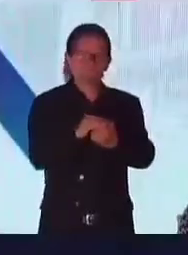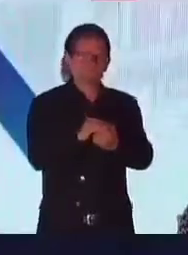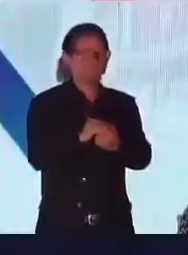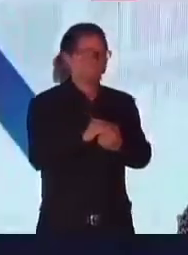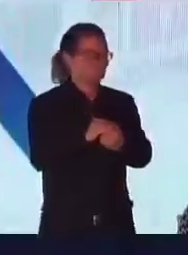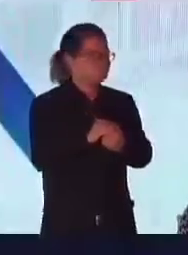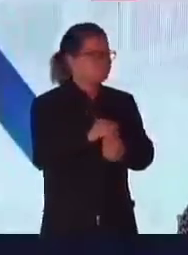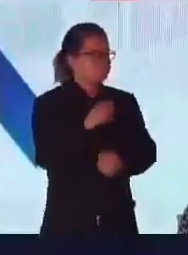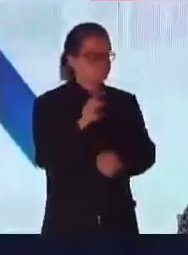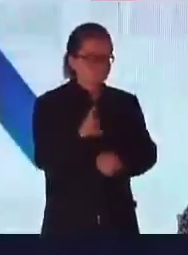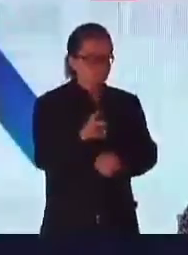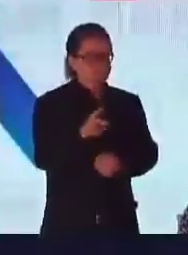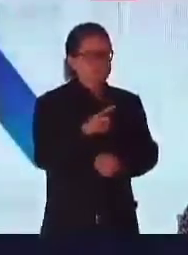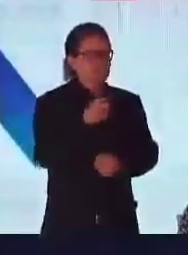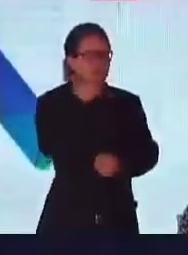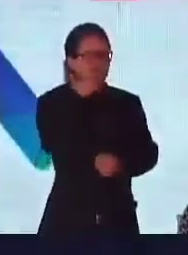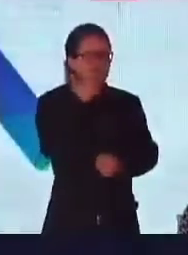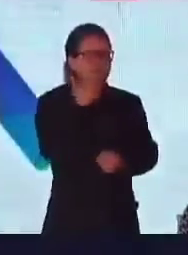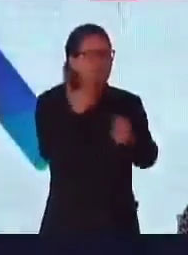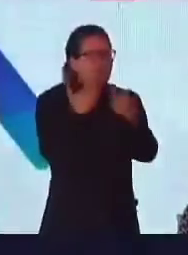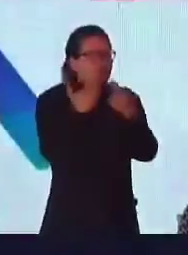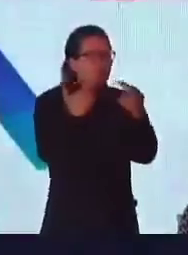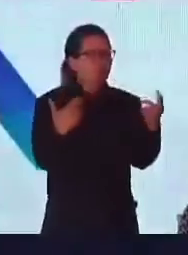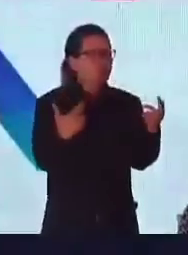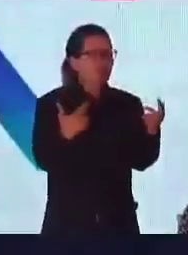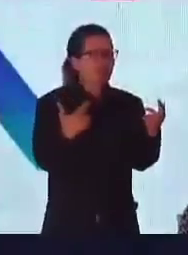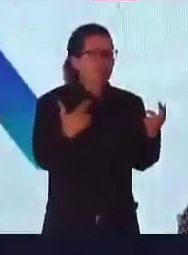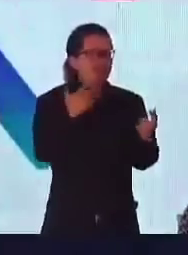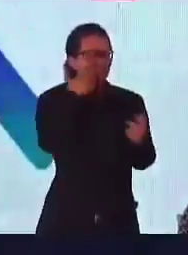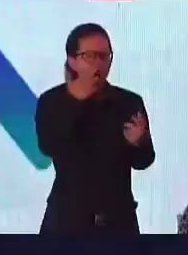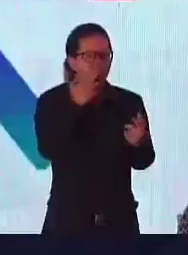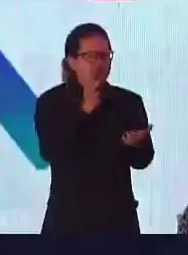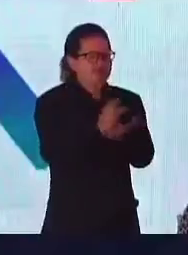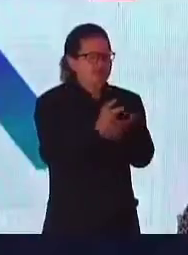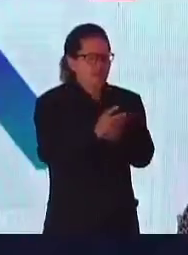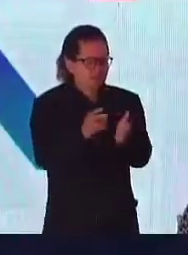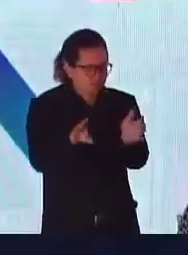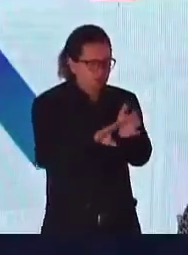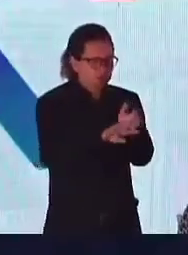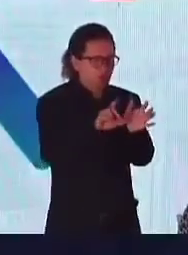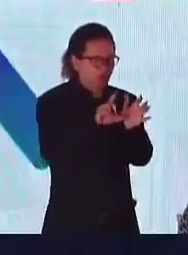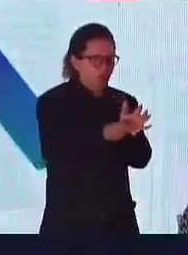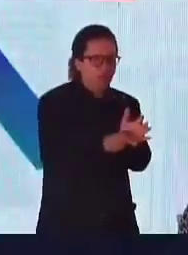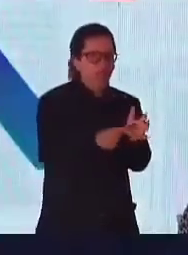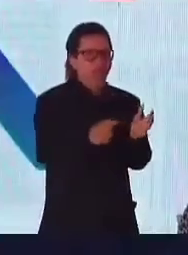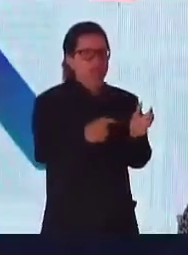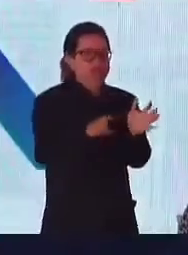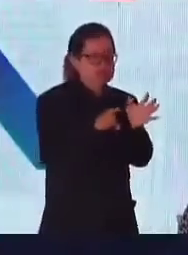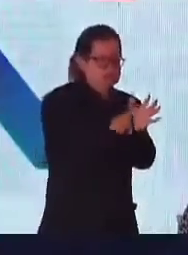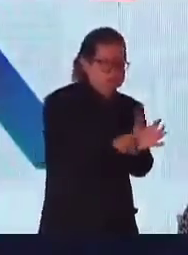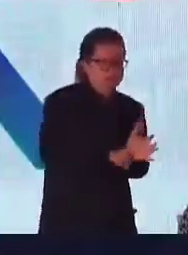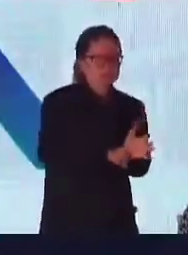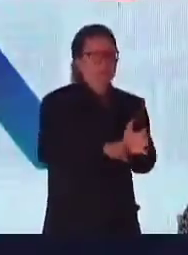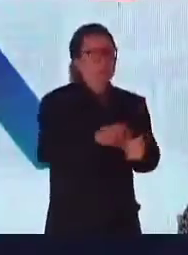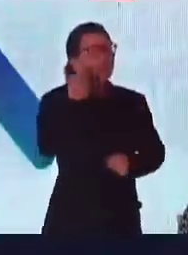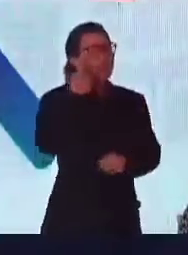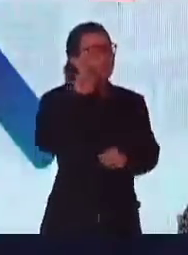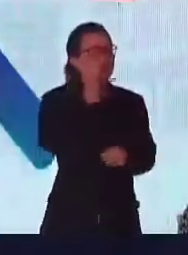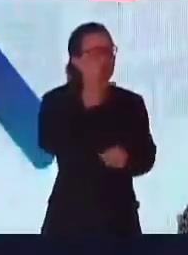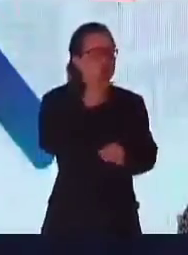chegam cada vez mais negativas. E, para se ter uma ideia, entre 2004 e